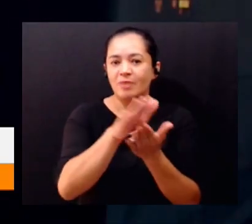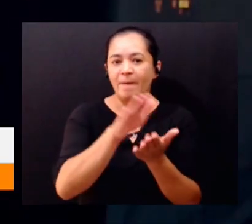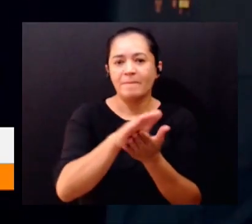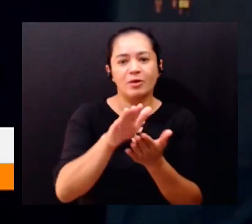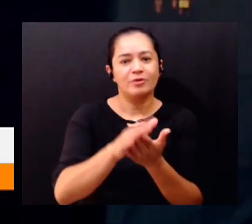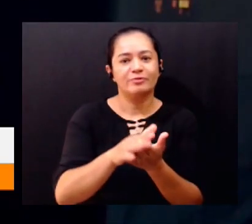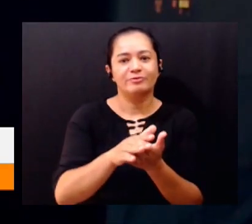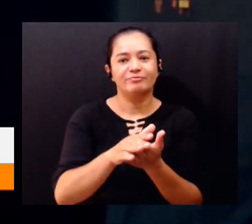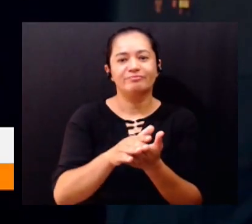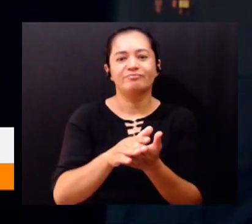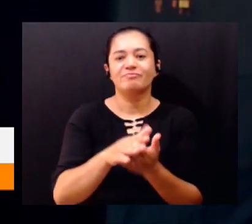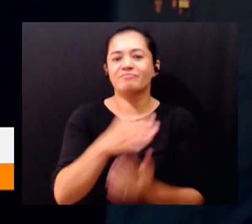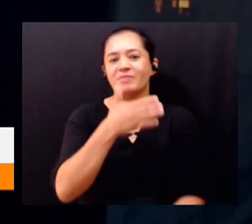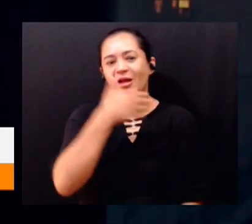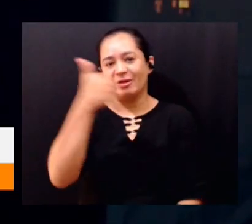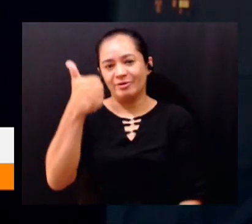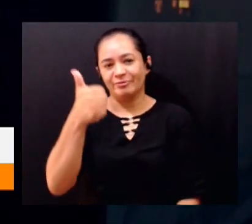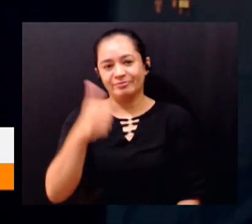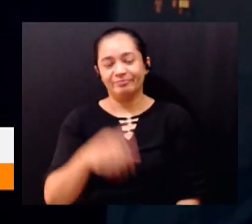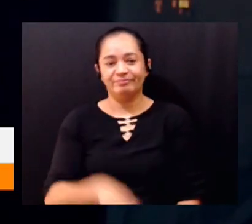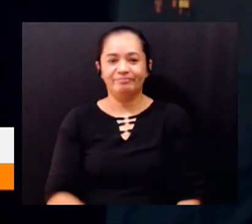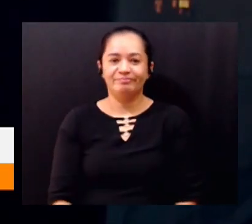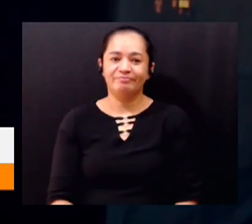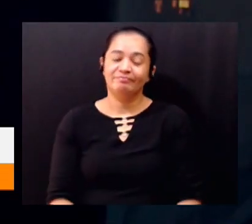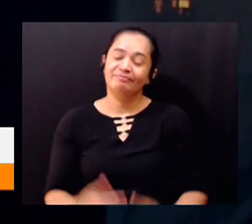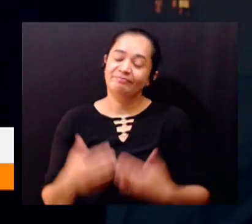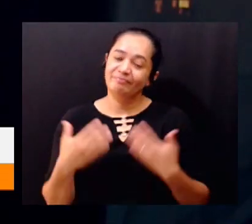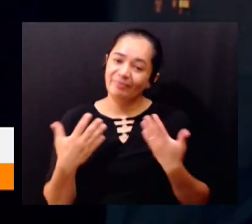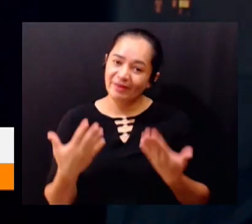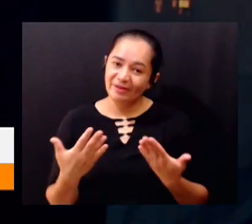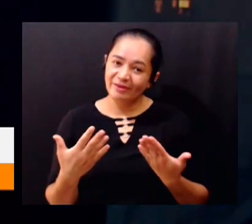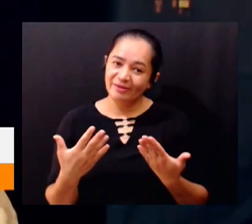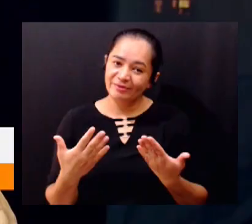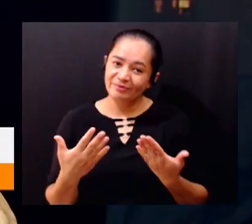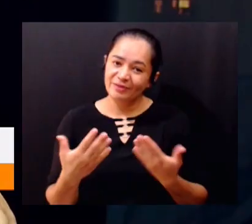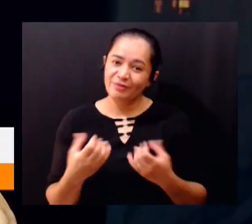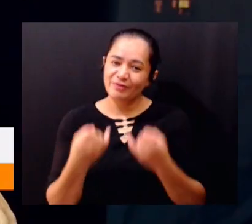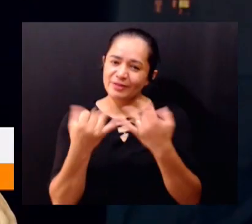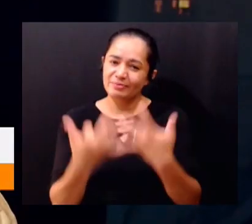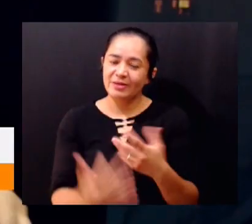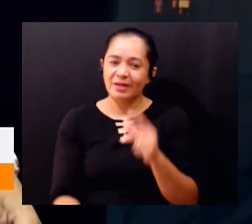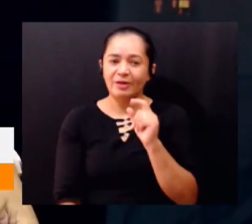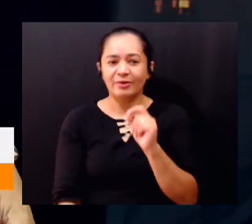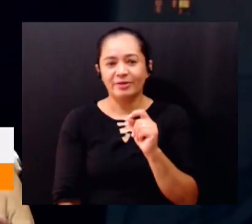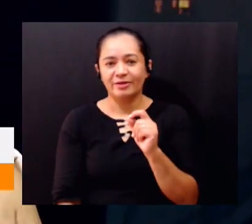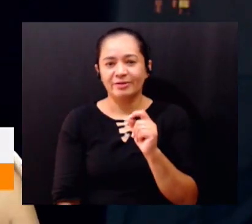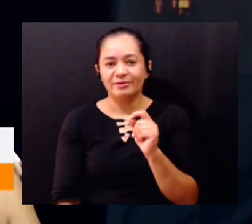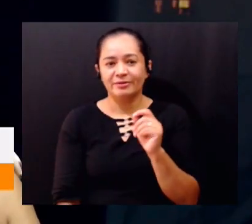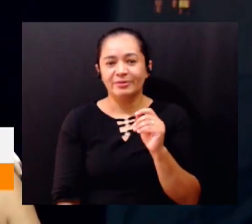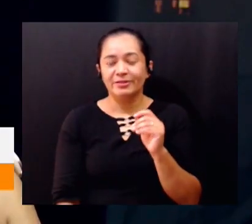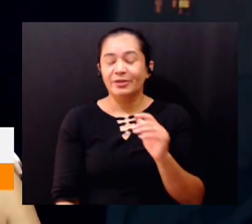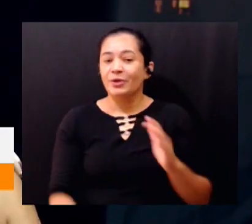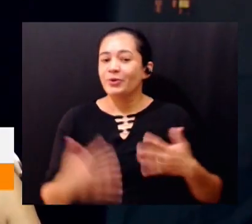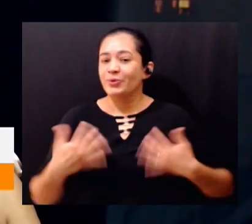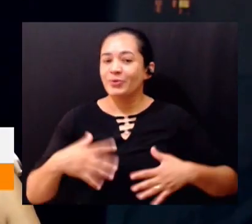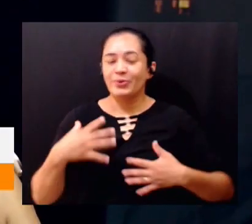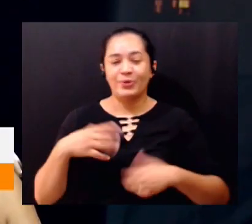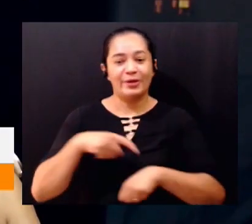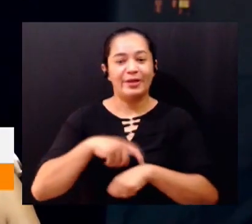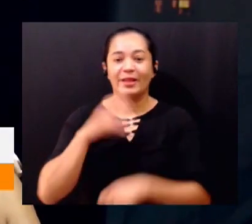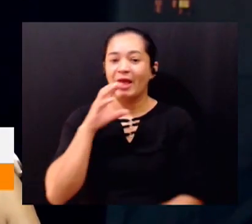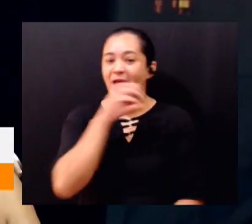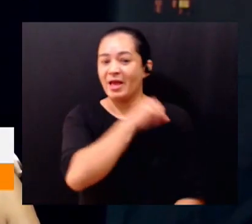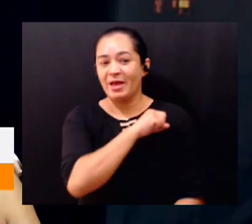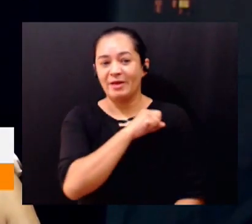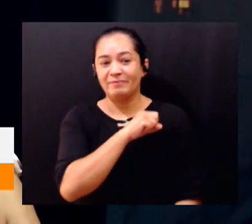gente, é o seguinte, tá aqui em mim, né? Eu vou falar um negócio pra vocês. Esse programa tá curto demais. Você sabe que a gente tem que entregar? É